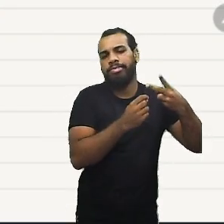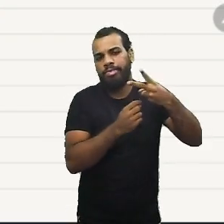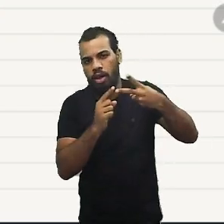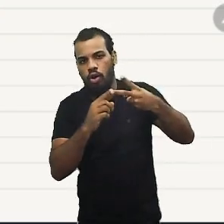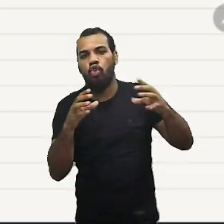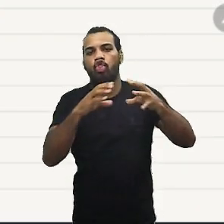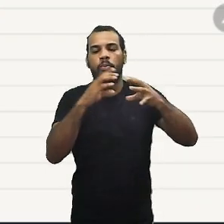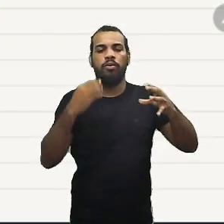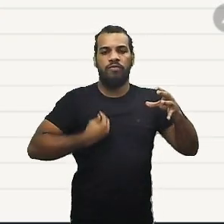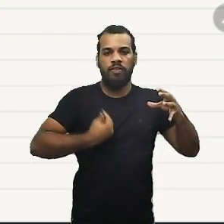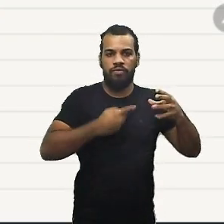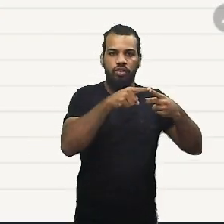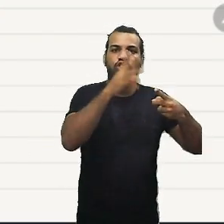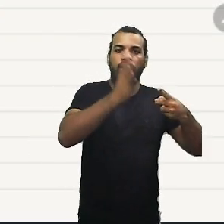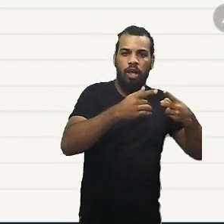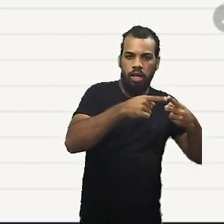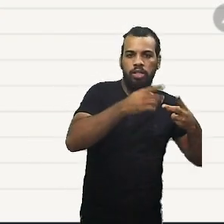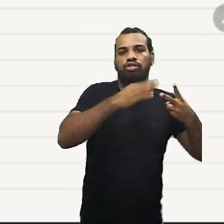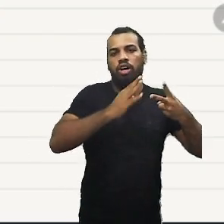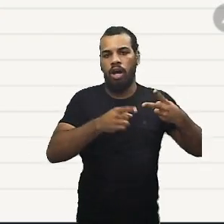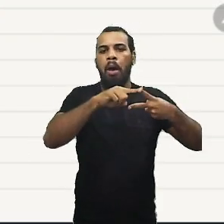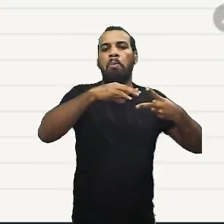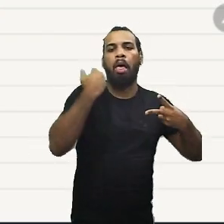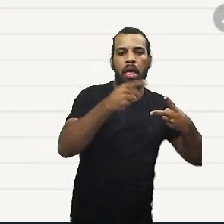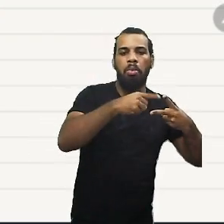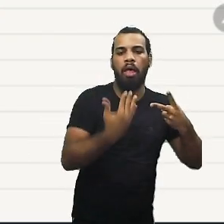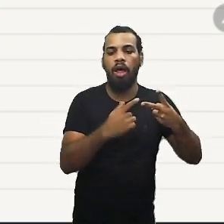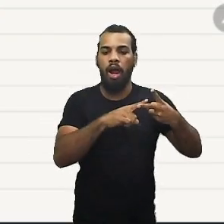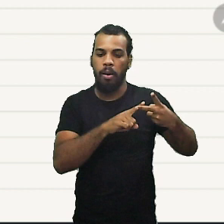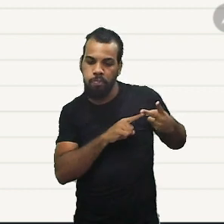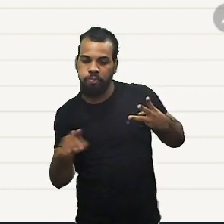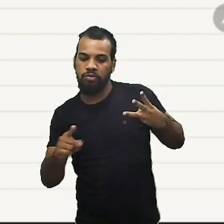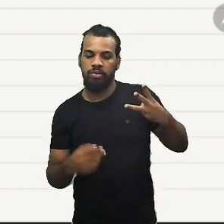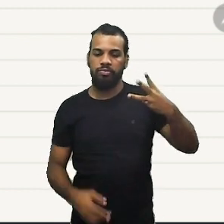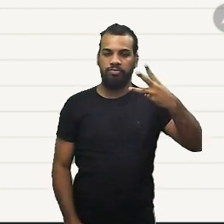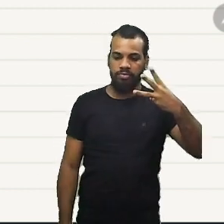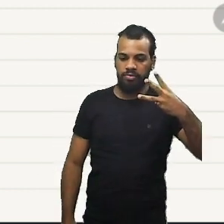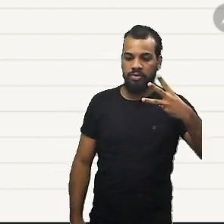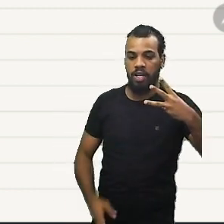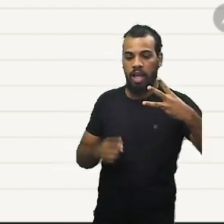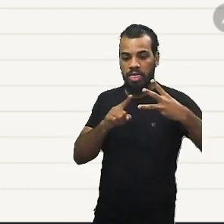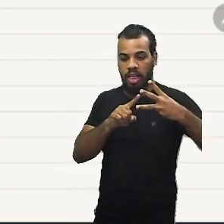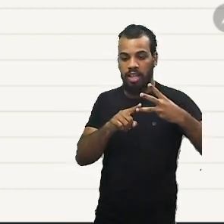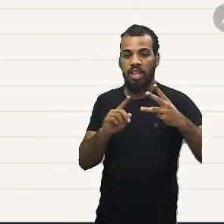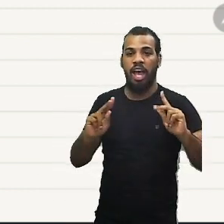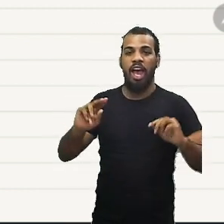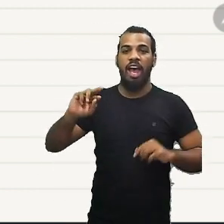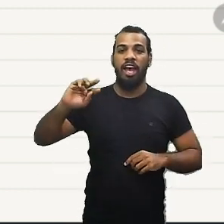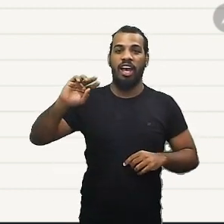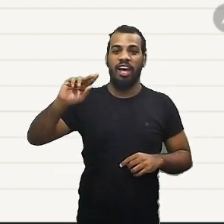Ó, eram os seres vivos heterótrofos e aeróbios.